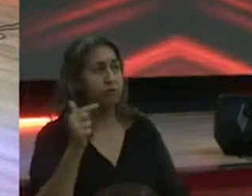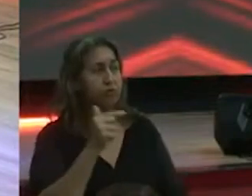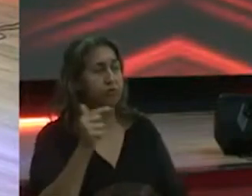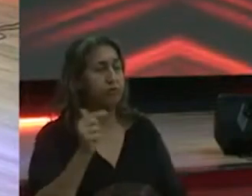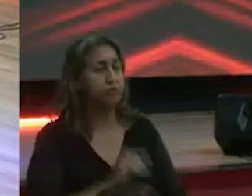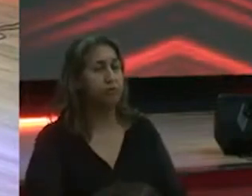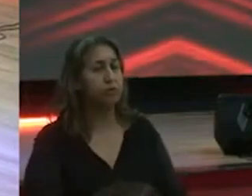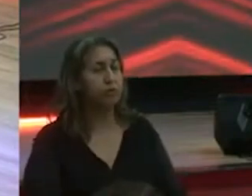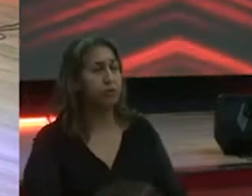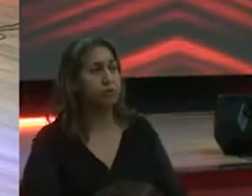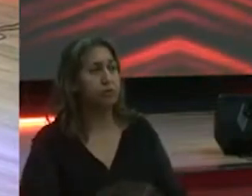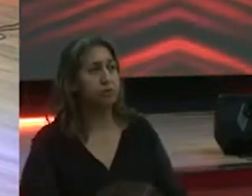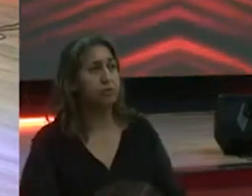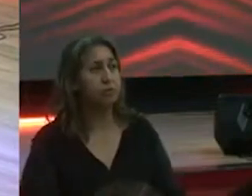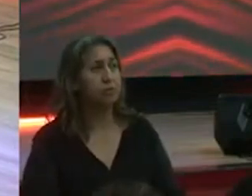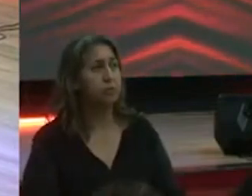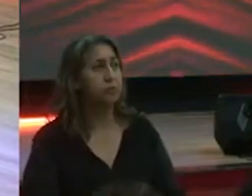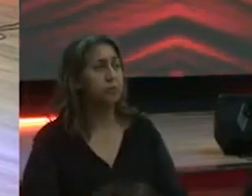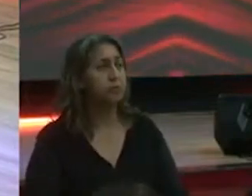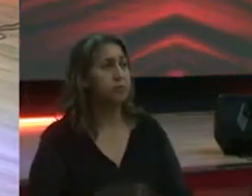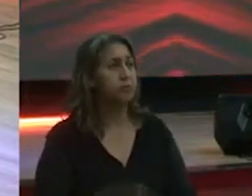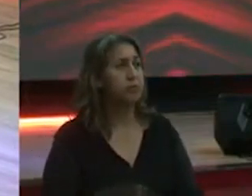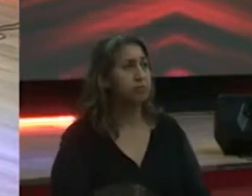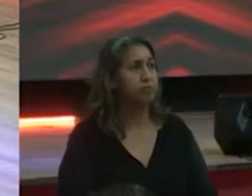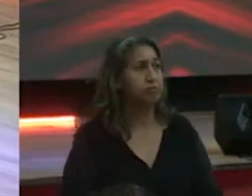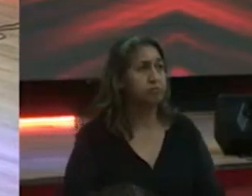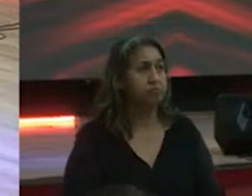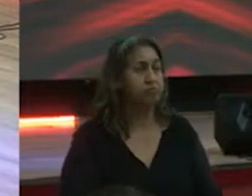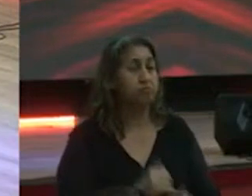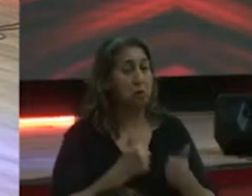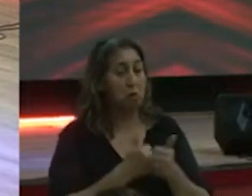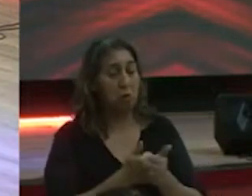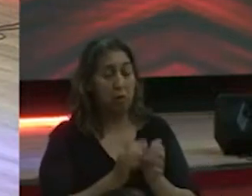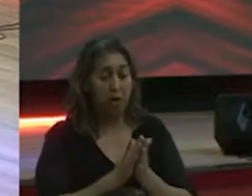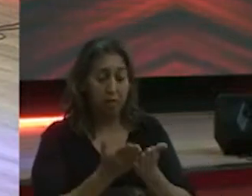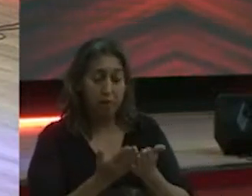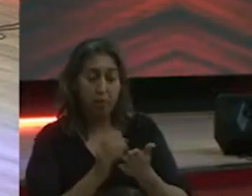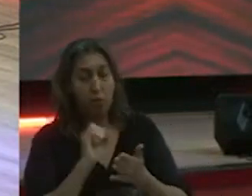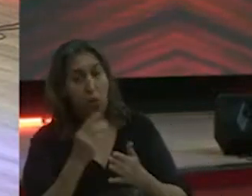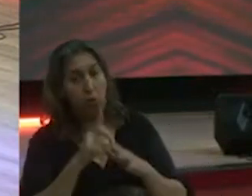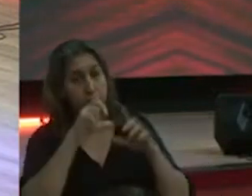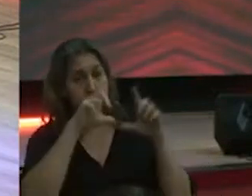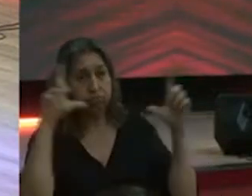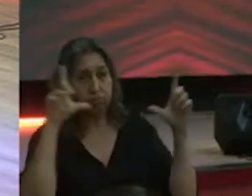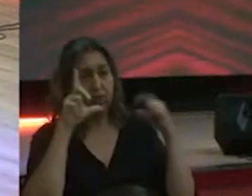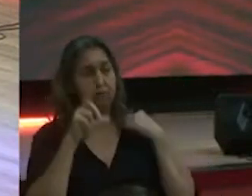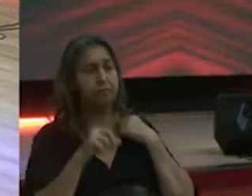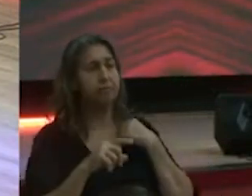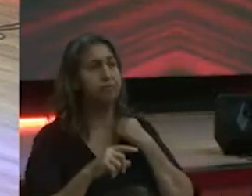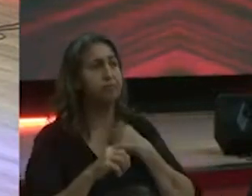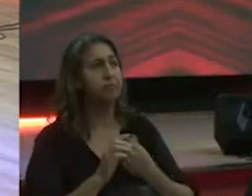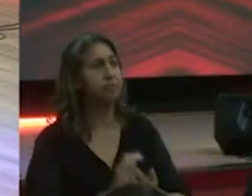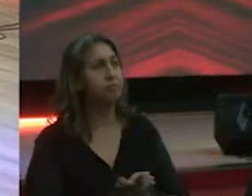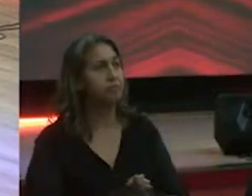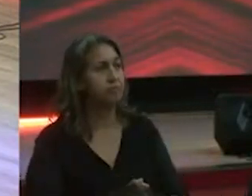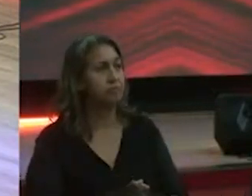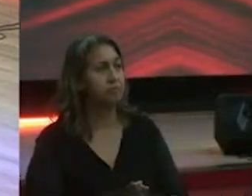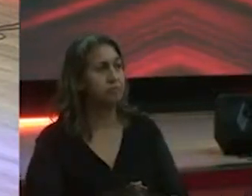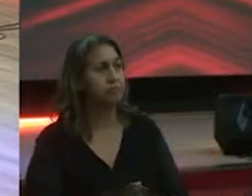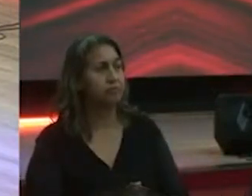número 22 você pode acompanhar na sua Bíblia ou também no telão o texto diz assim